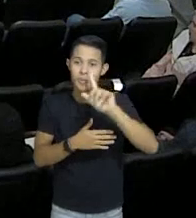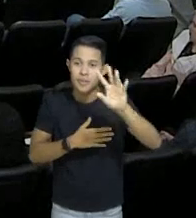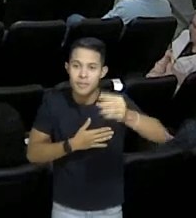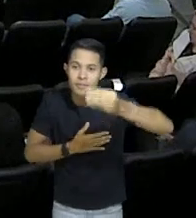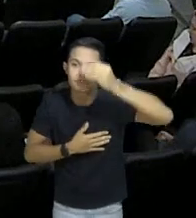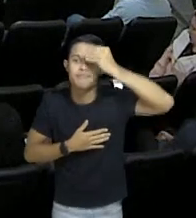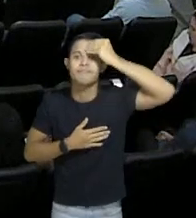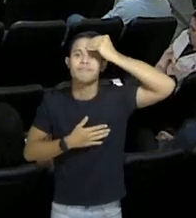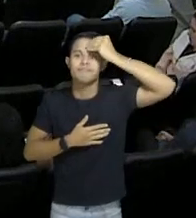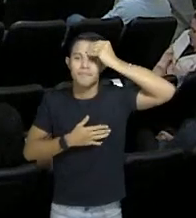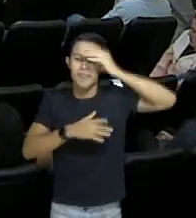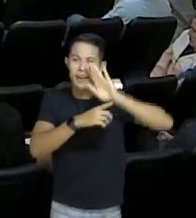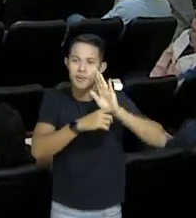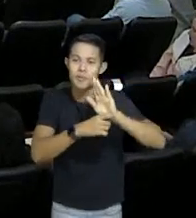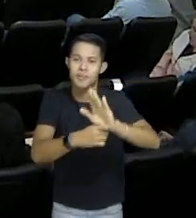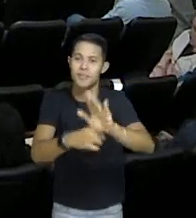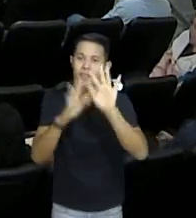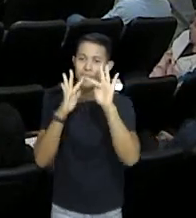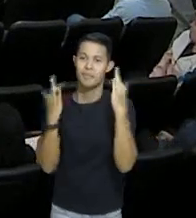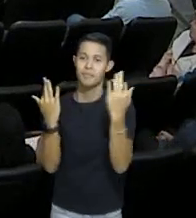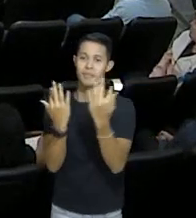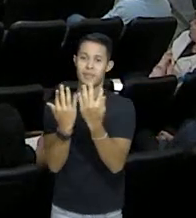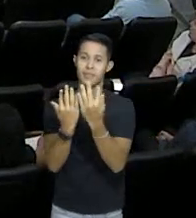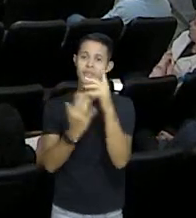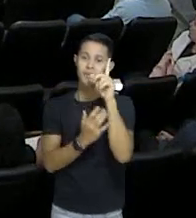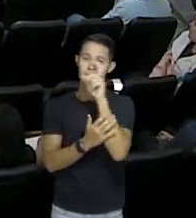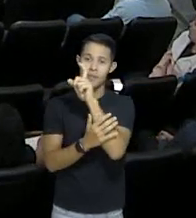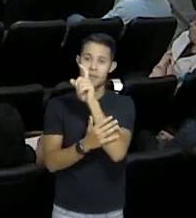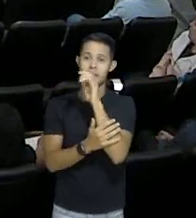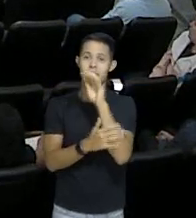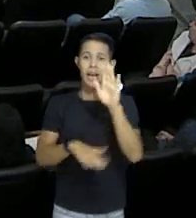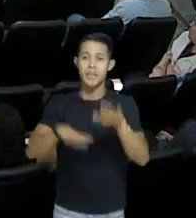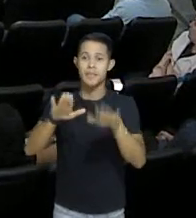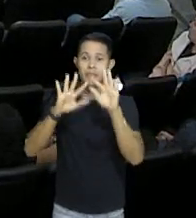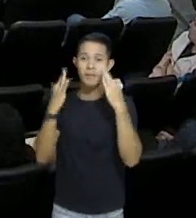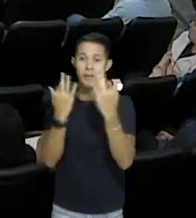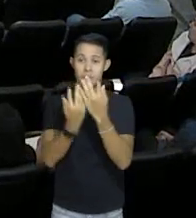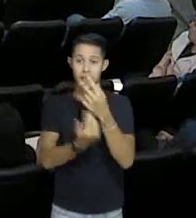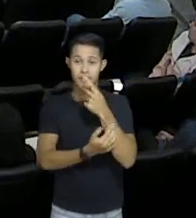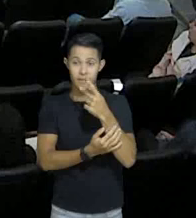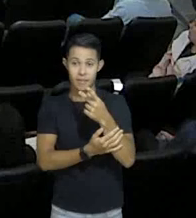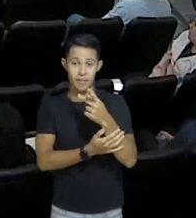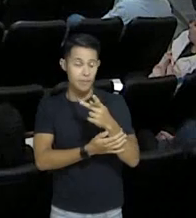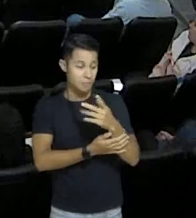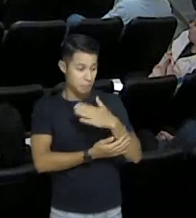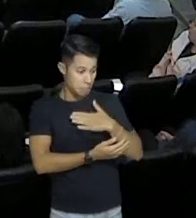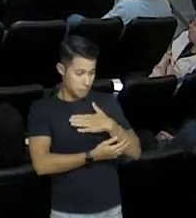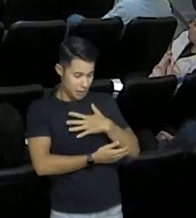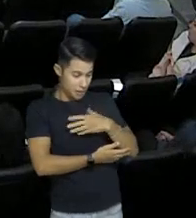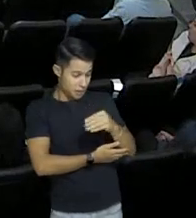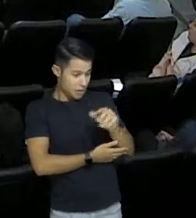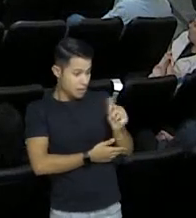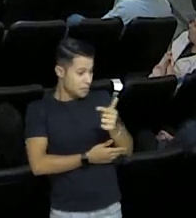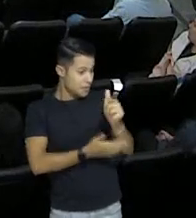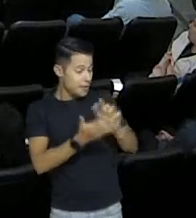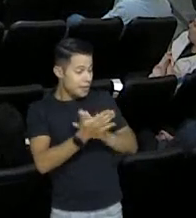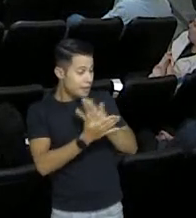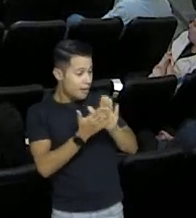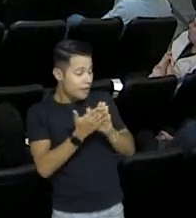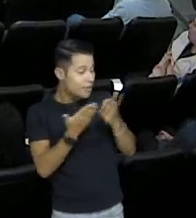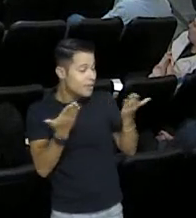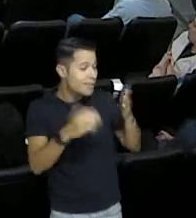né, essa compreensão. Não, mas a minha filha não tem nada, o que, que eu vou fazer? Né? E